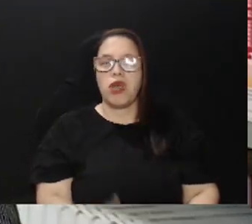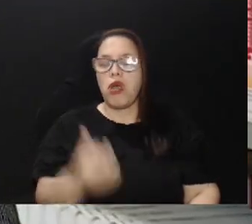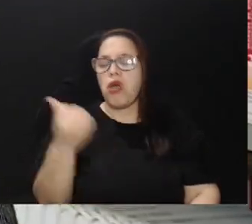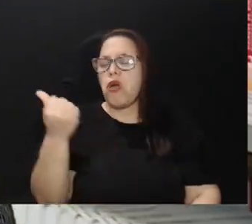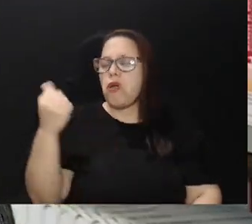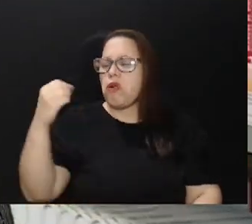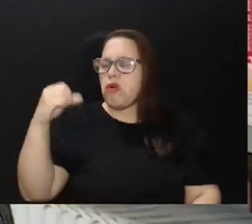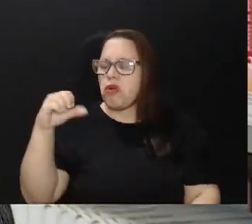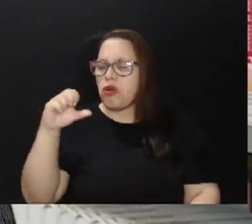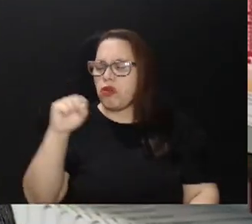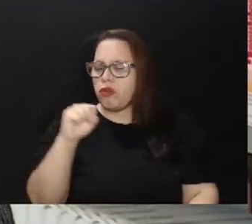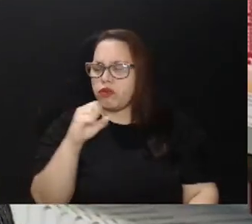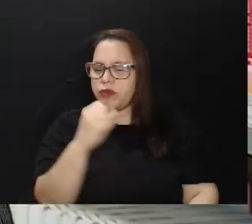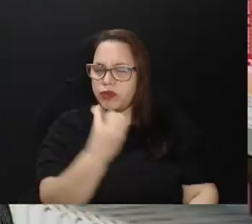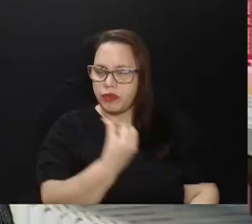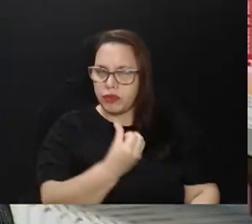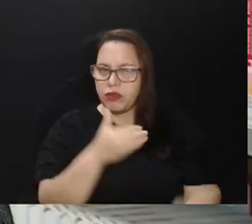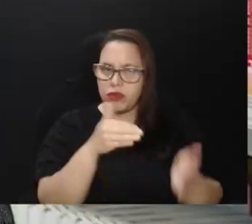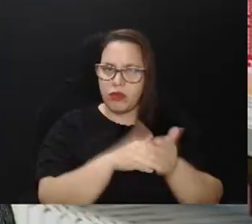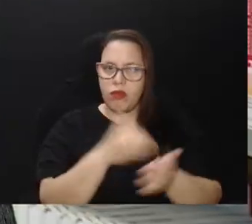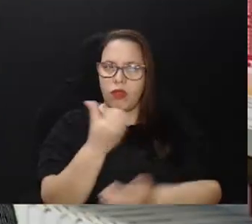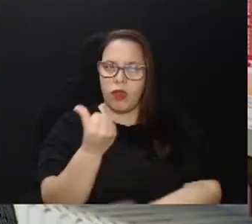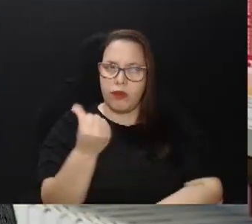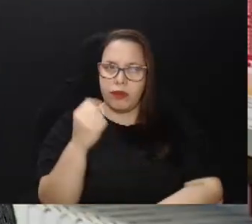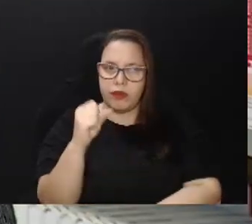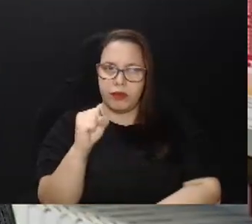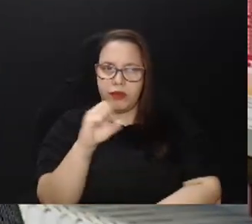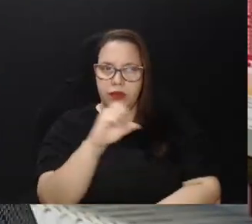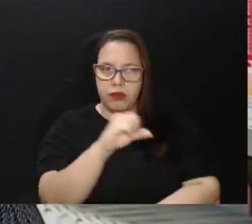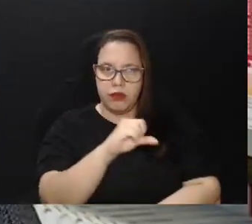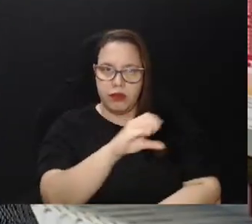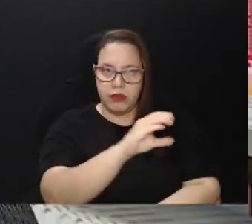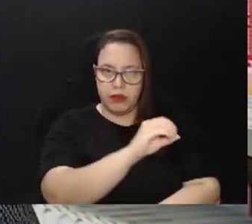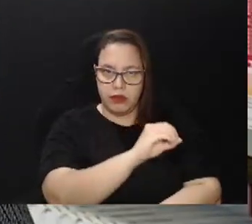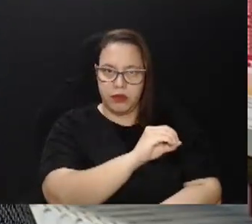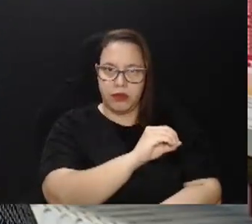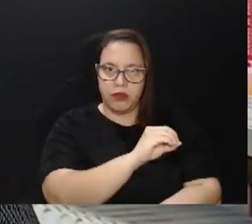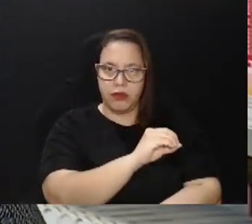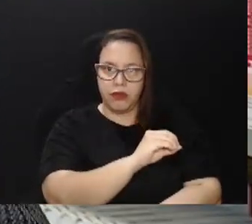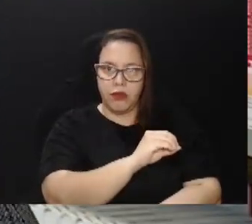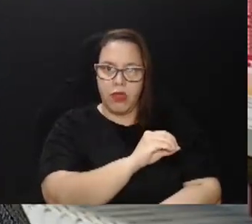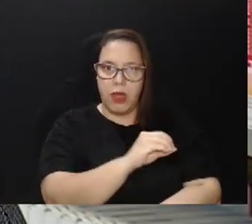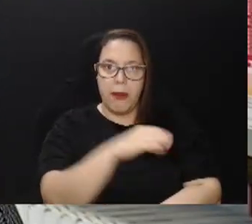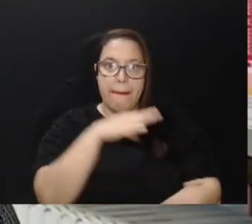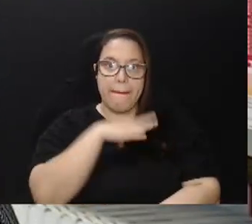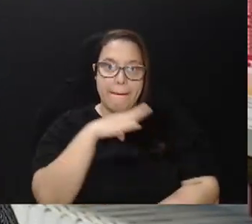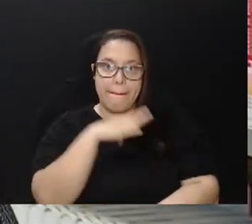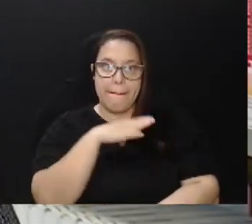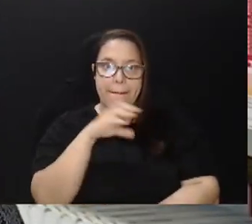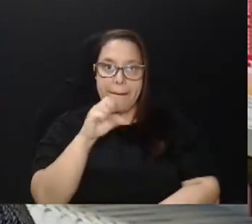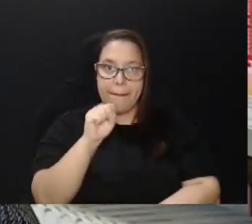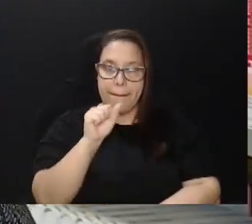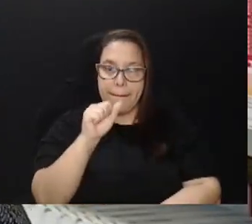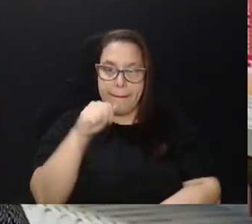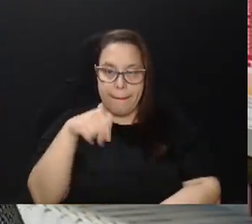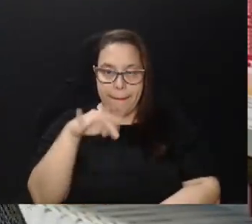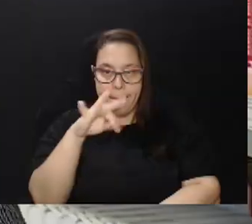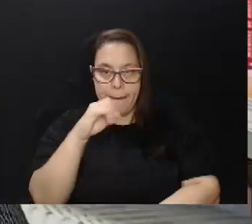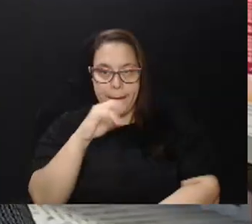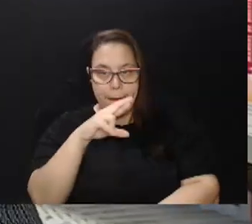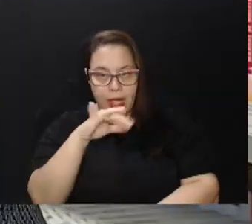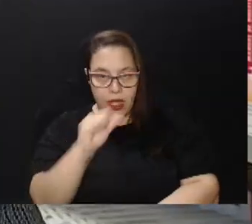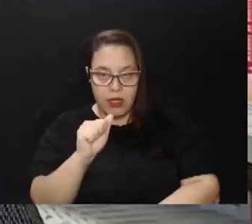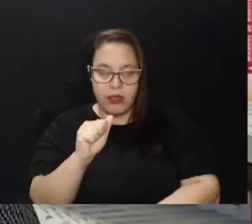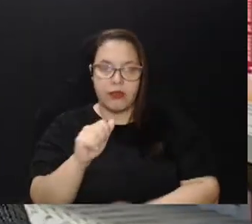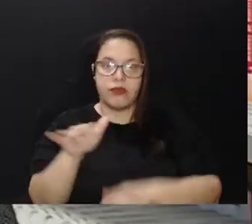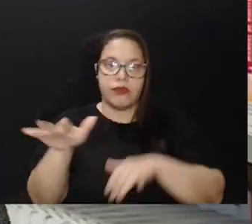1866 até 1890, a cidade de Santa Bárbara do Oeste recebeu muitas famílias